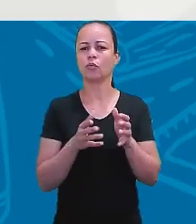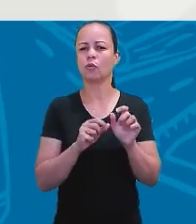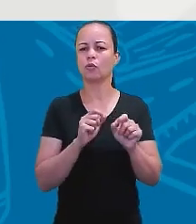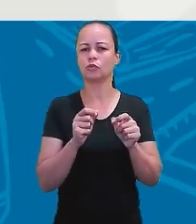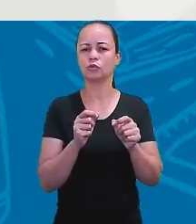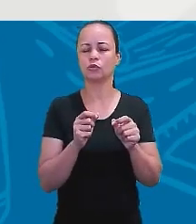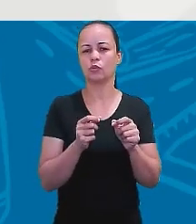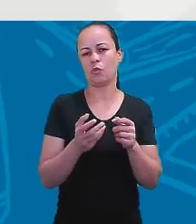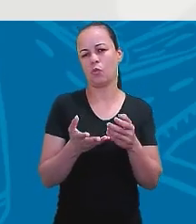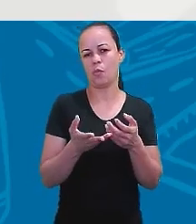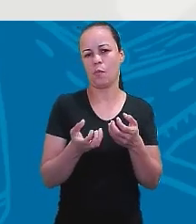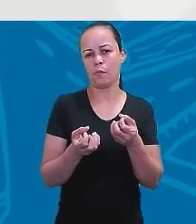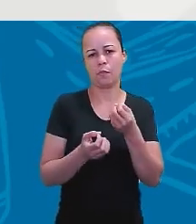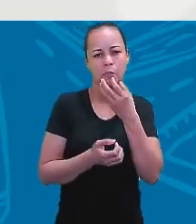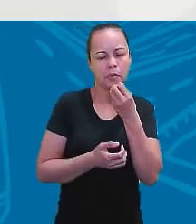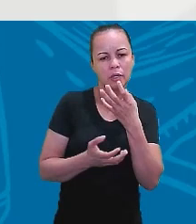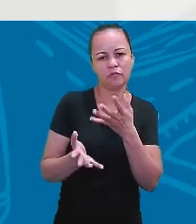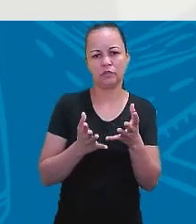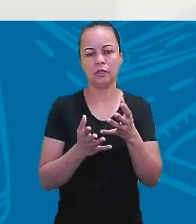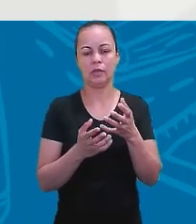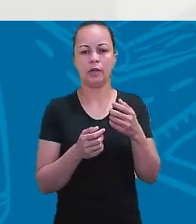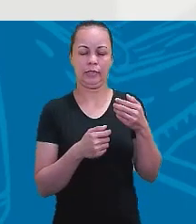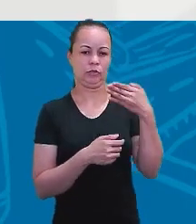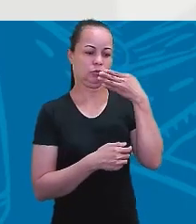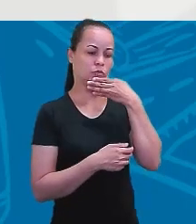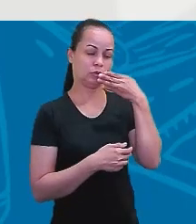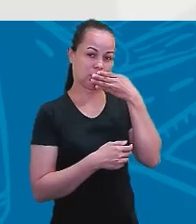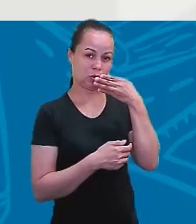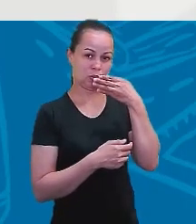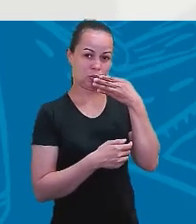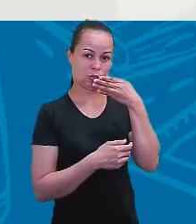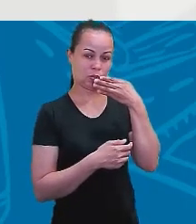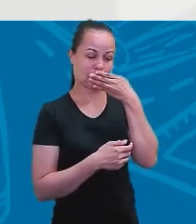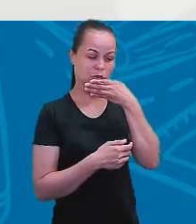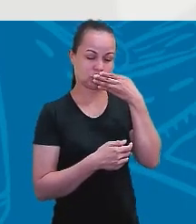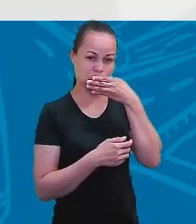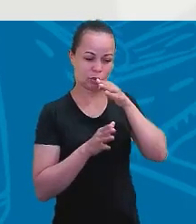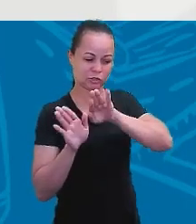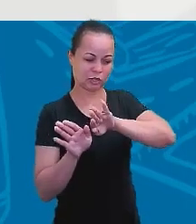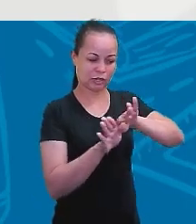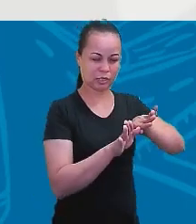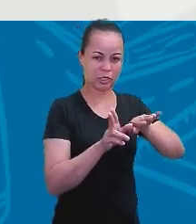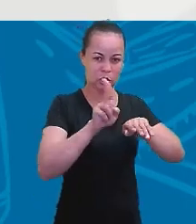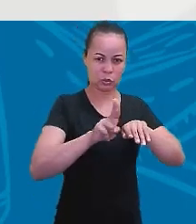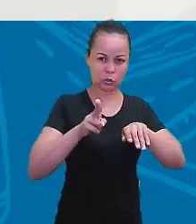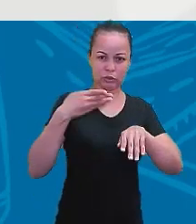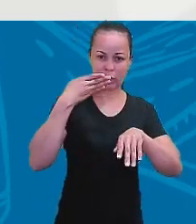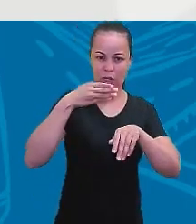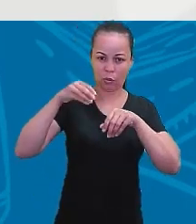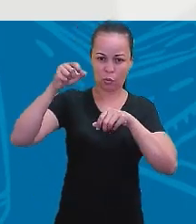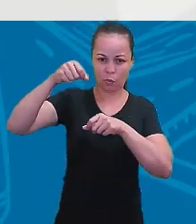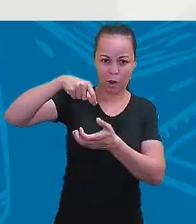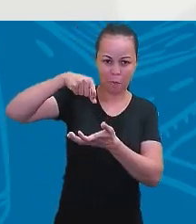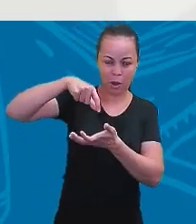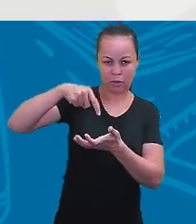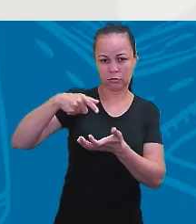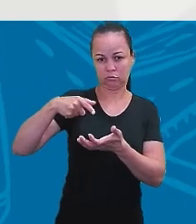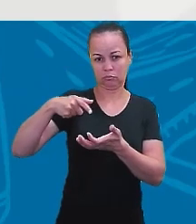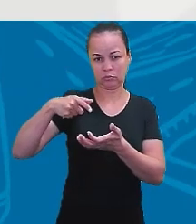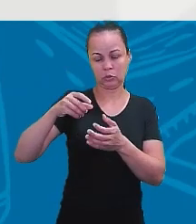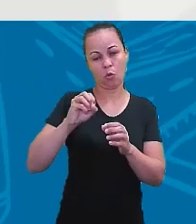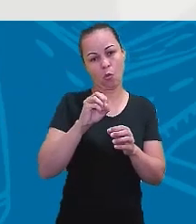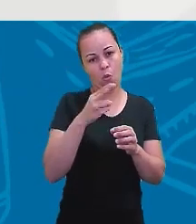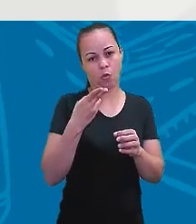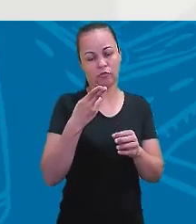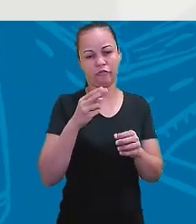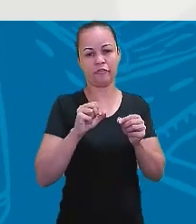É melhor deixar de usar açúcar e usar isso aí, esse adoçante, à base da sacarina, ou não fazer uso de nada.